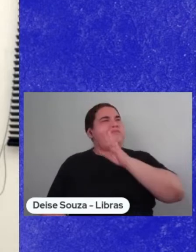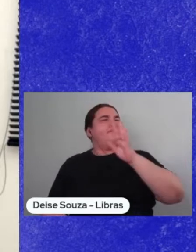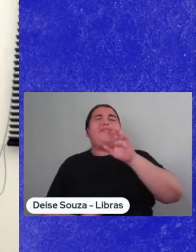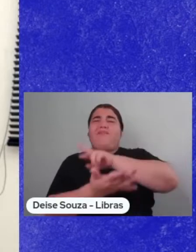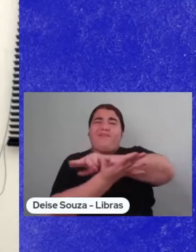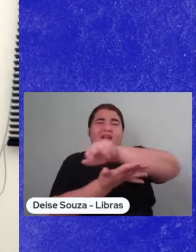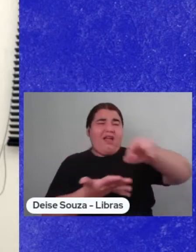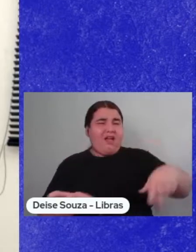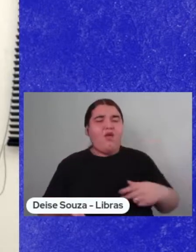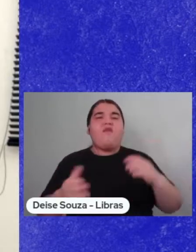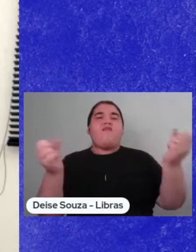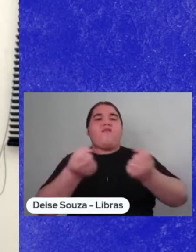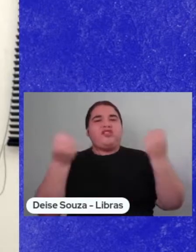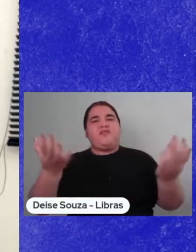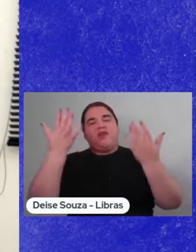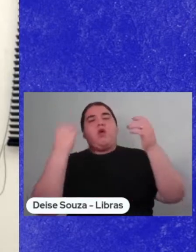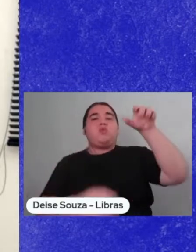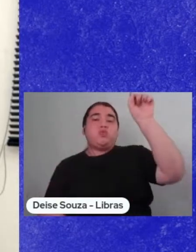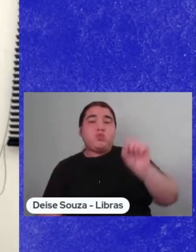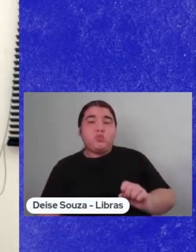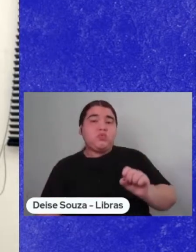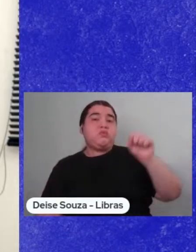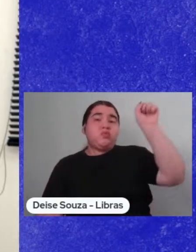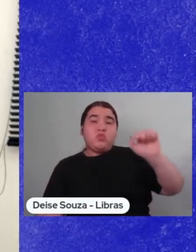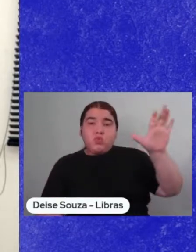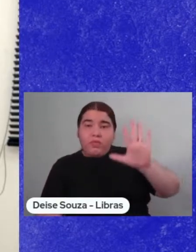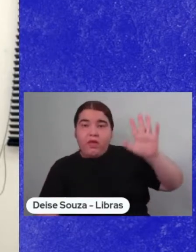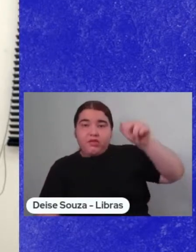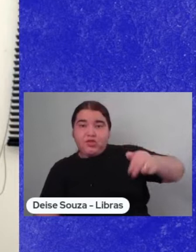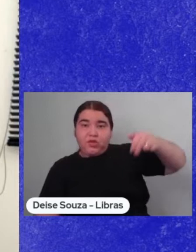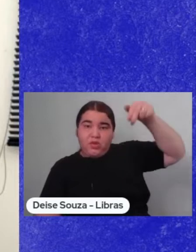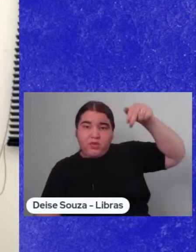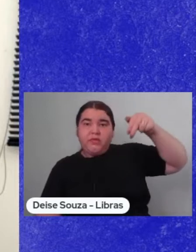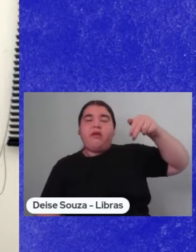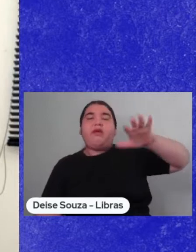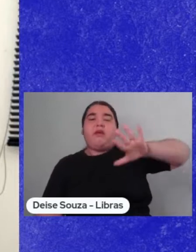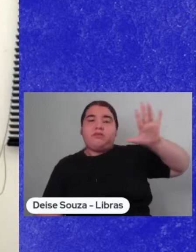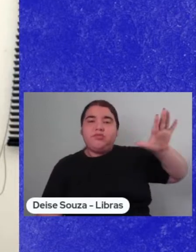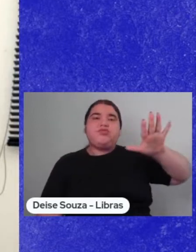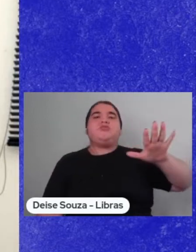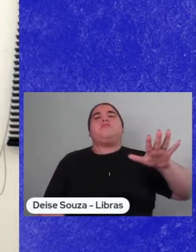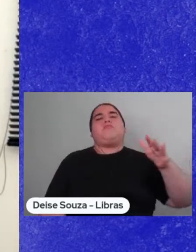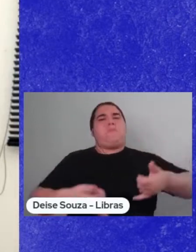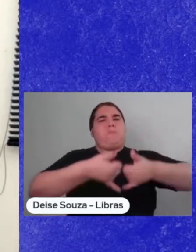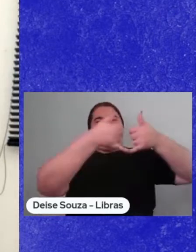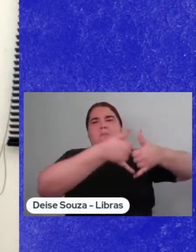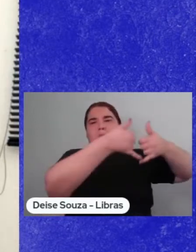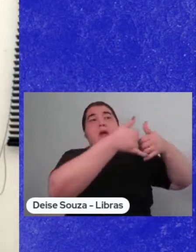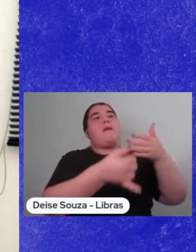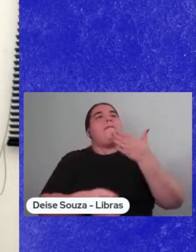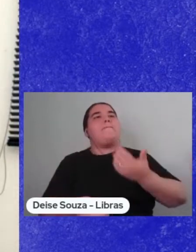pelo Brasil, assim, Sul, Sudeste, Nordeste, e ganhamos prêmios com o filme, de melhor filme,